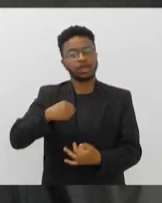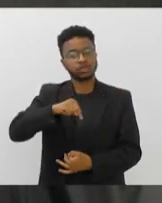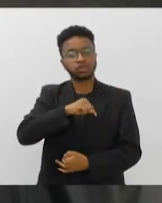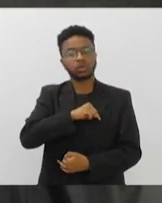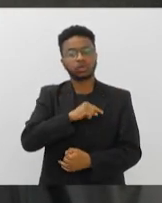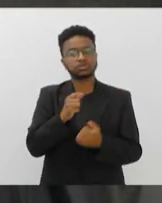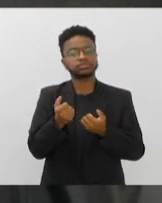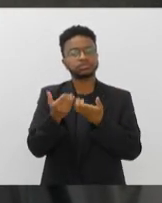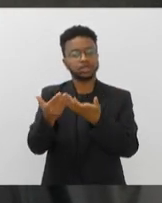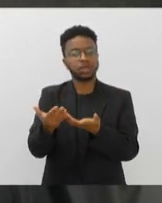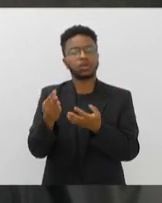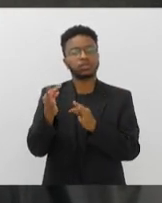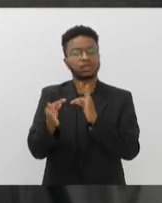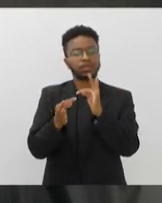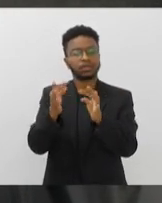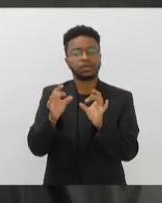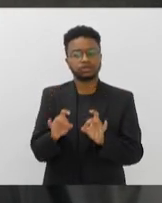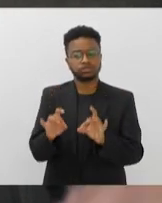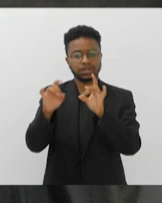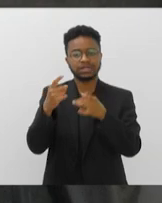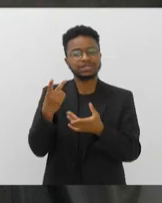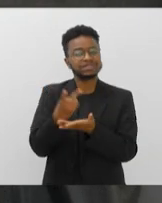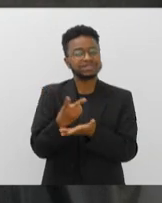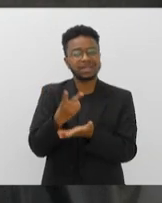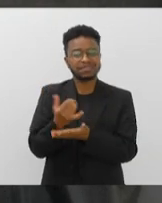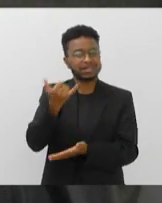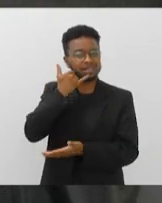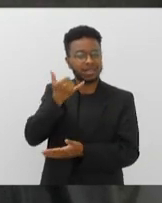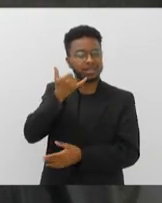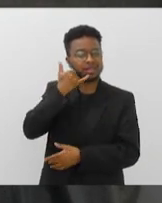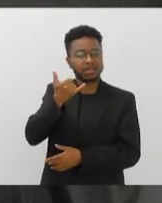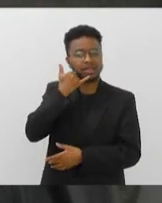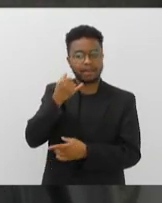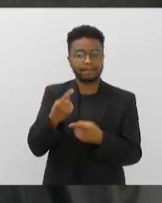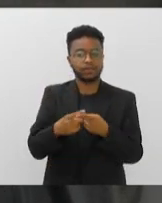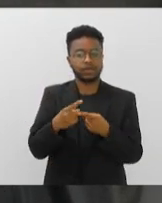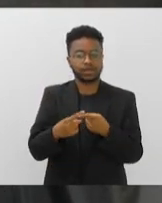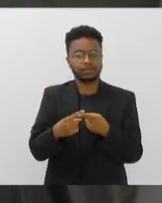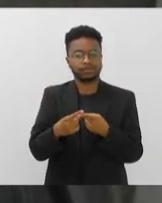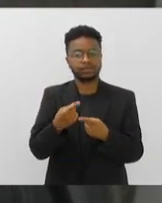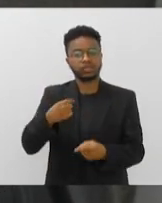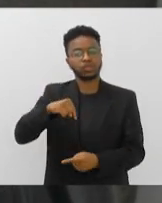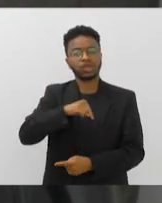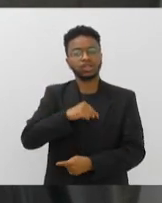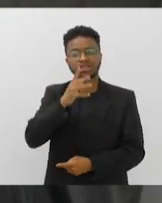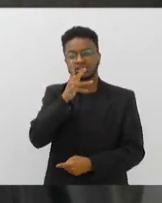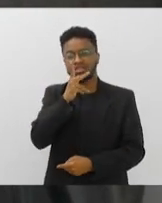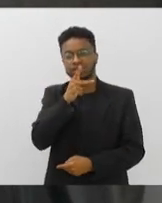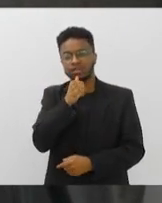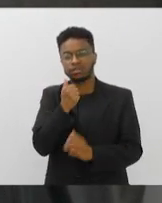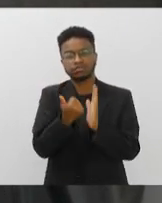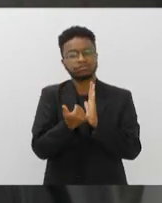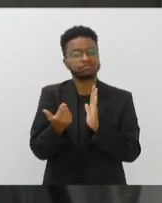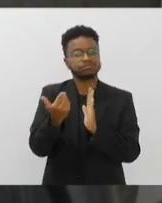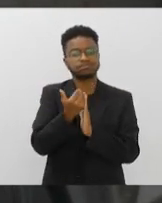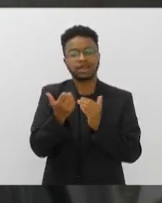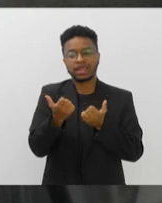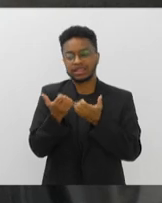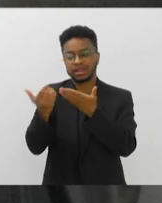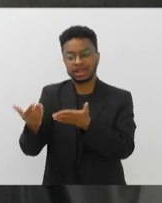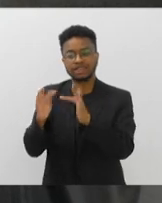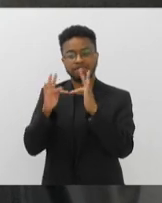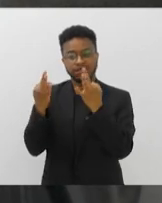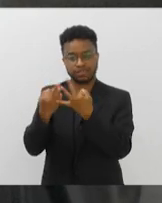tratamento especializado é toda hora telefonema porque nós Demoramos tanto para garantir uma família para essas